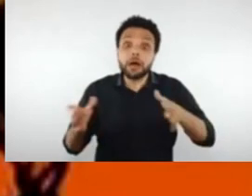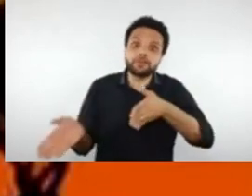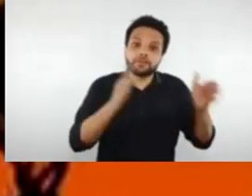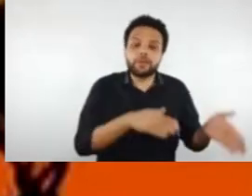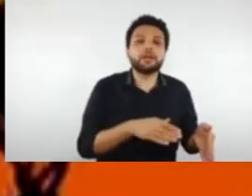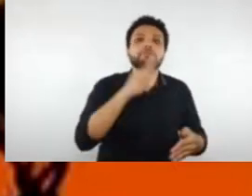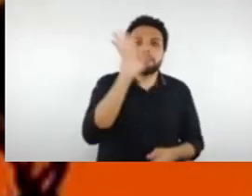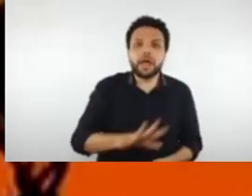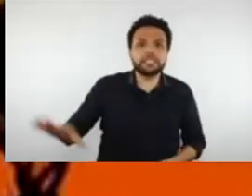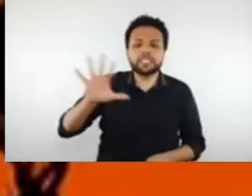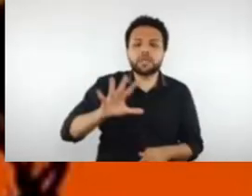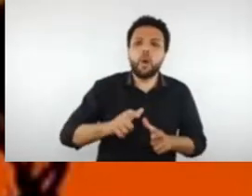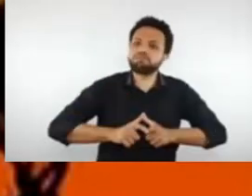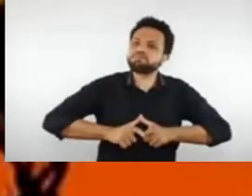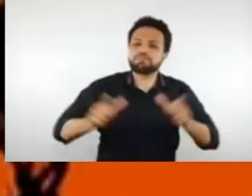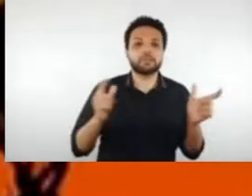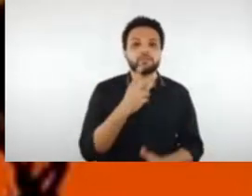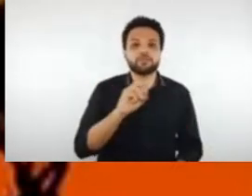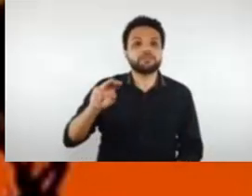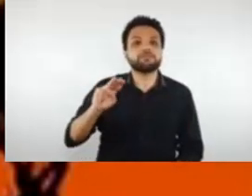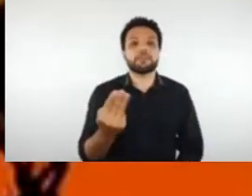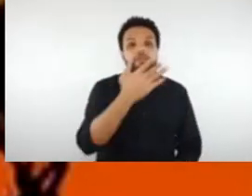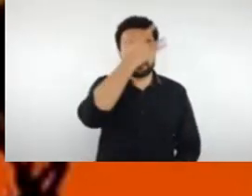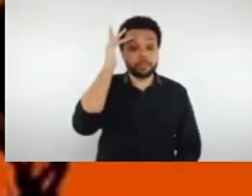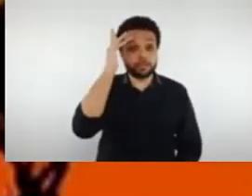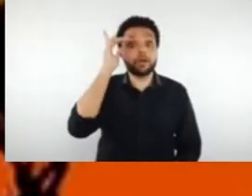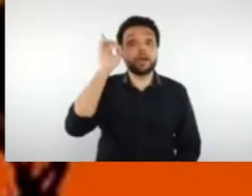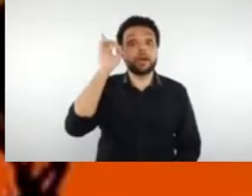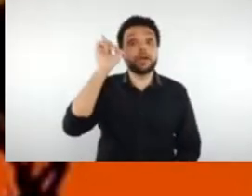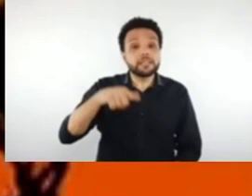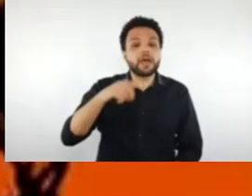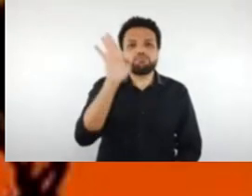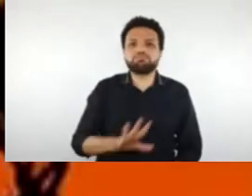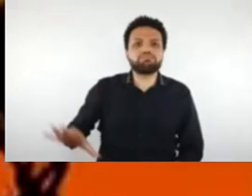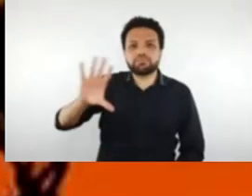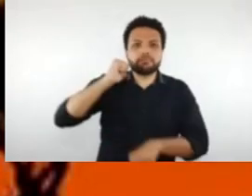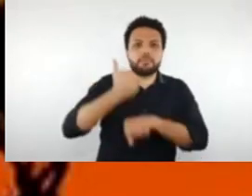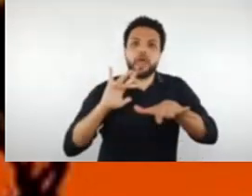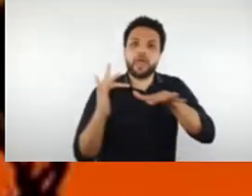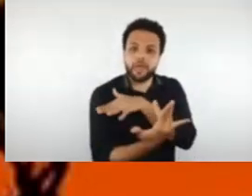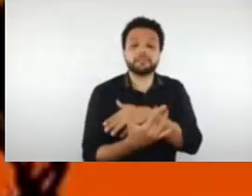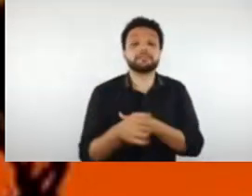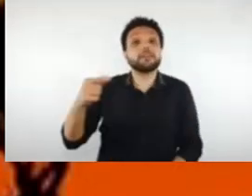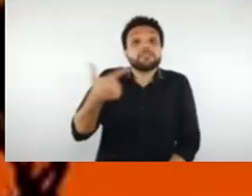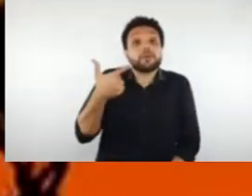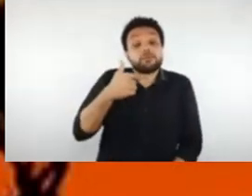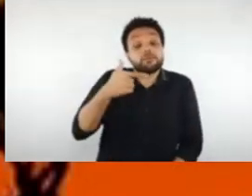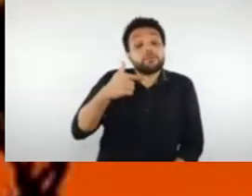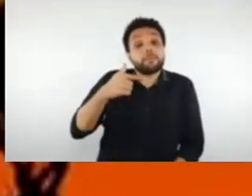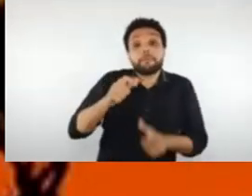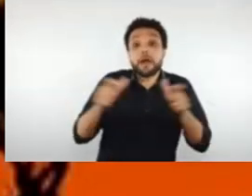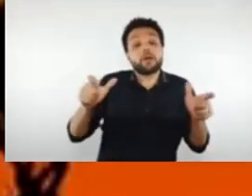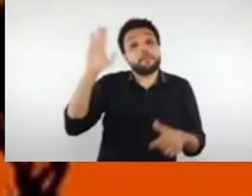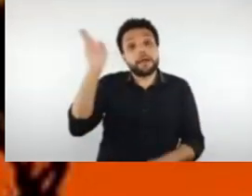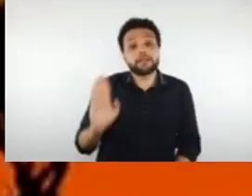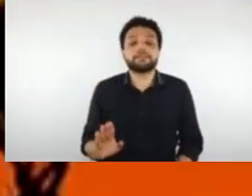O Brasil é a capital da social media do mundo. O Brasil é o segundo maior país da Netflix no mundo.